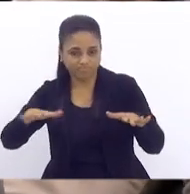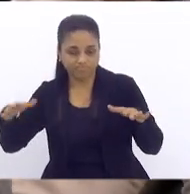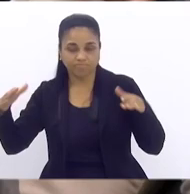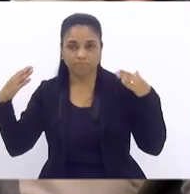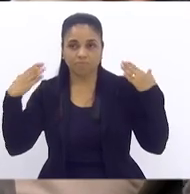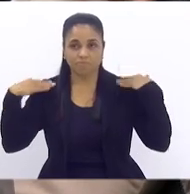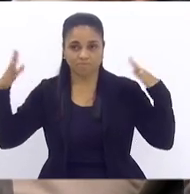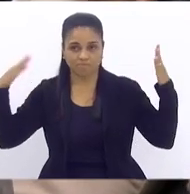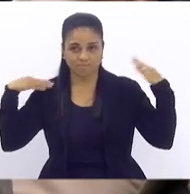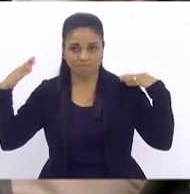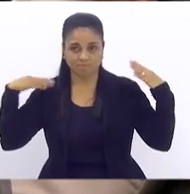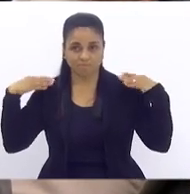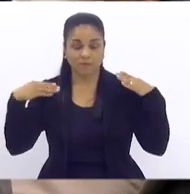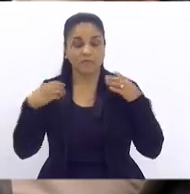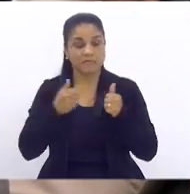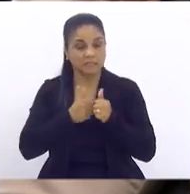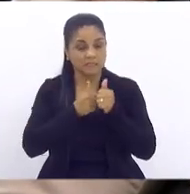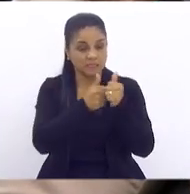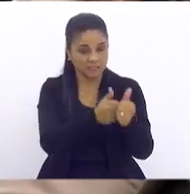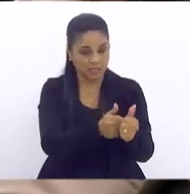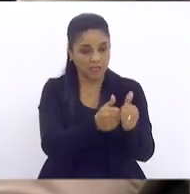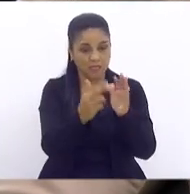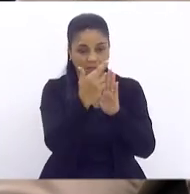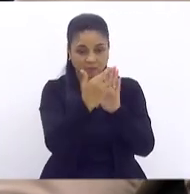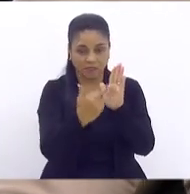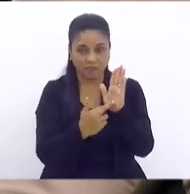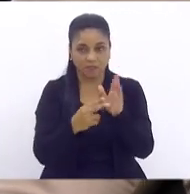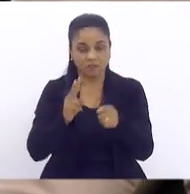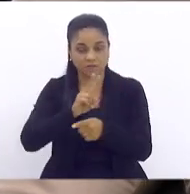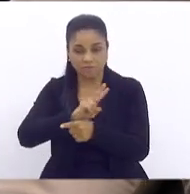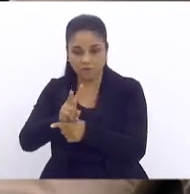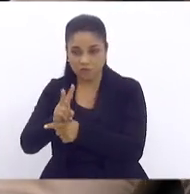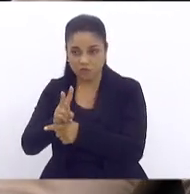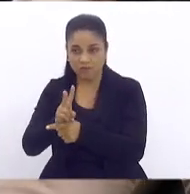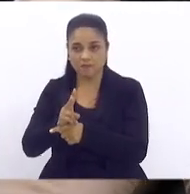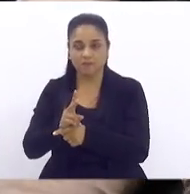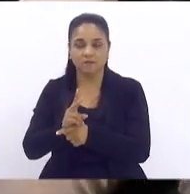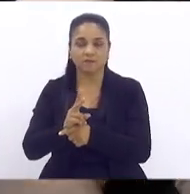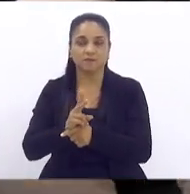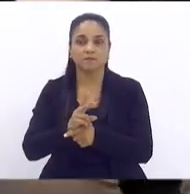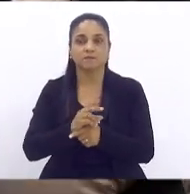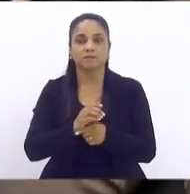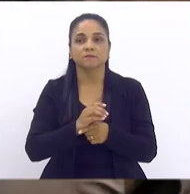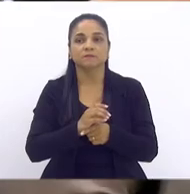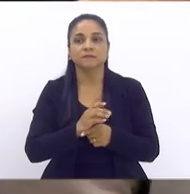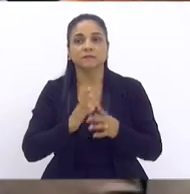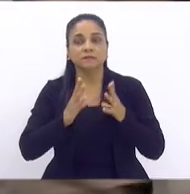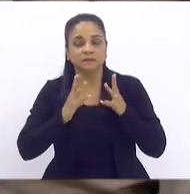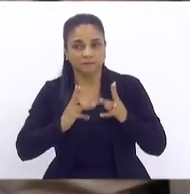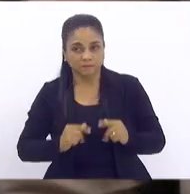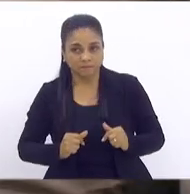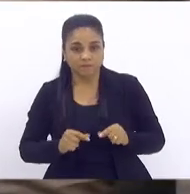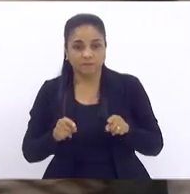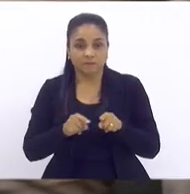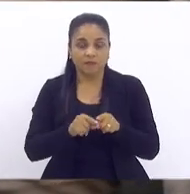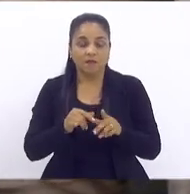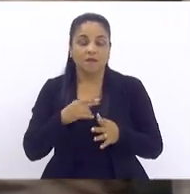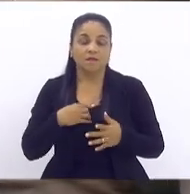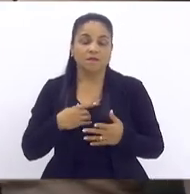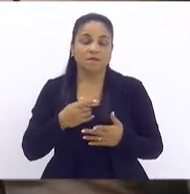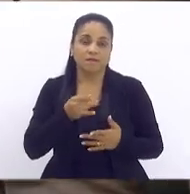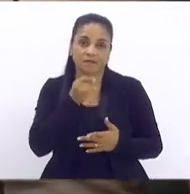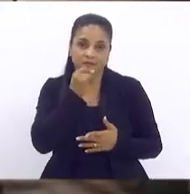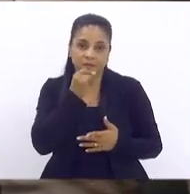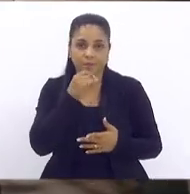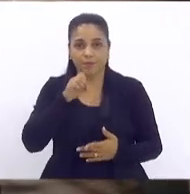da vigilância sanitária dentro da área de competência da vigilância sanitária. Por exemplo, os nossos inspetores